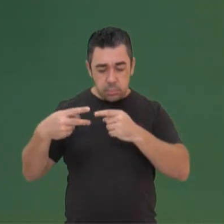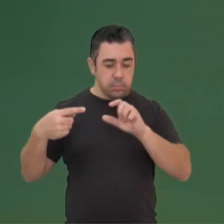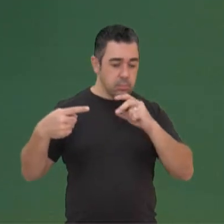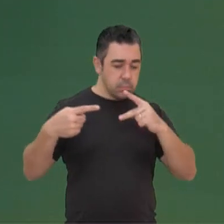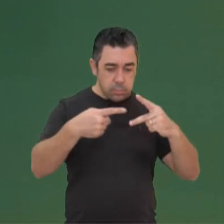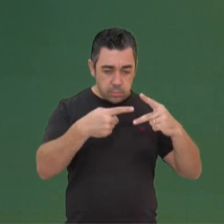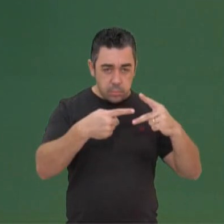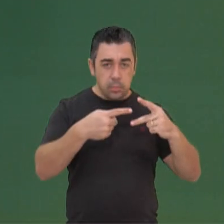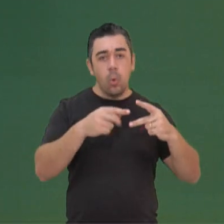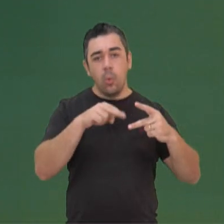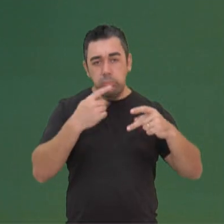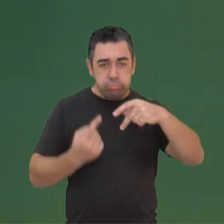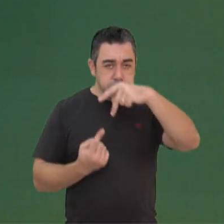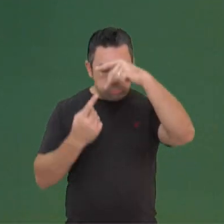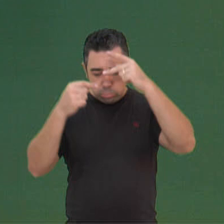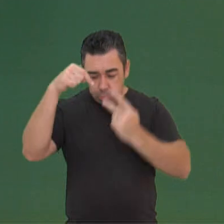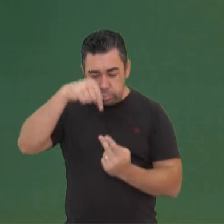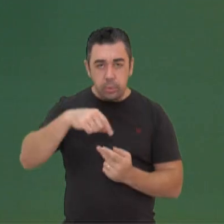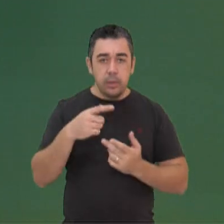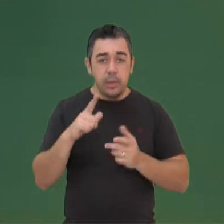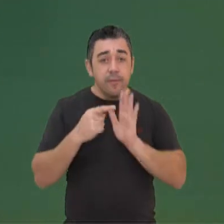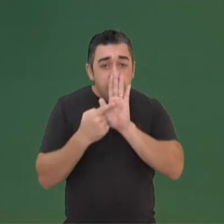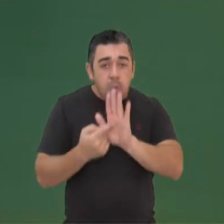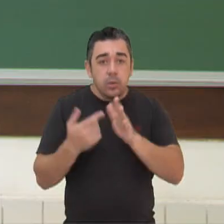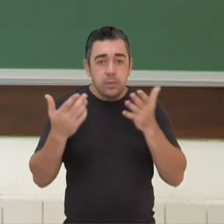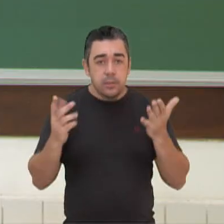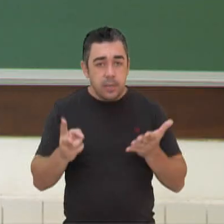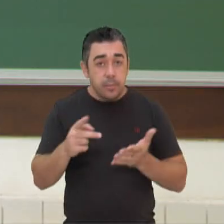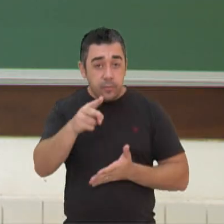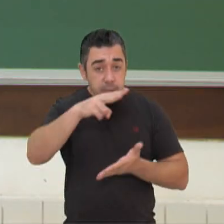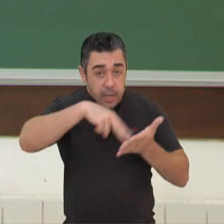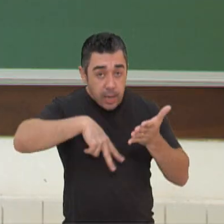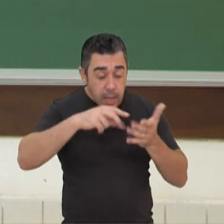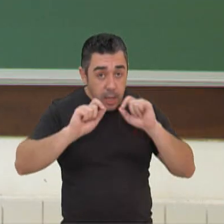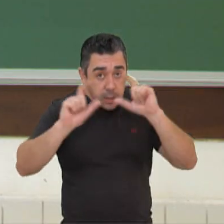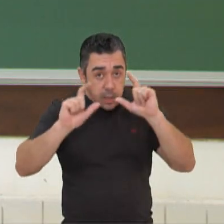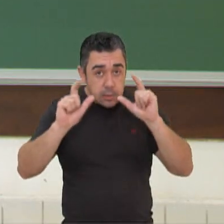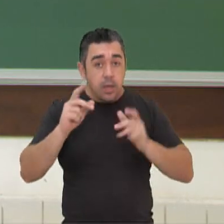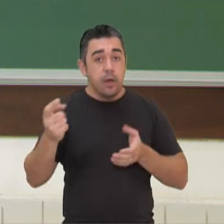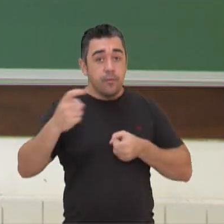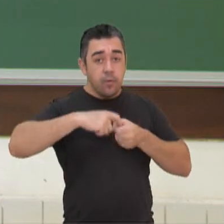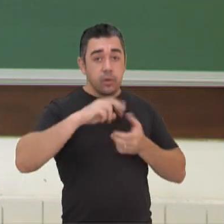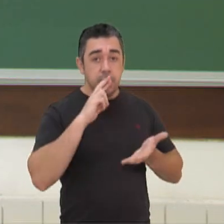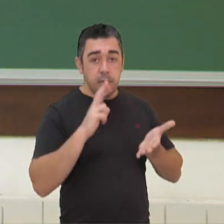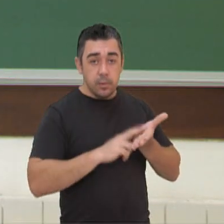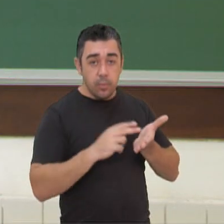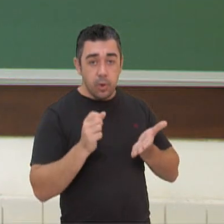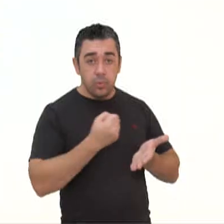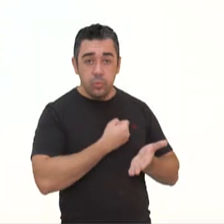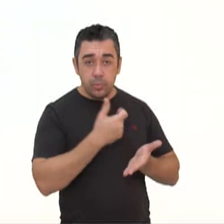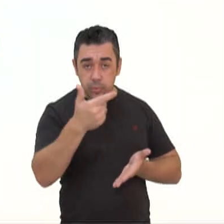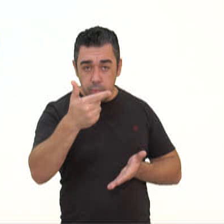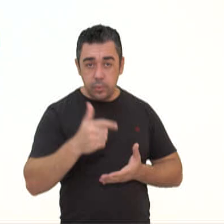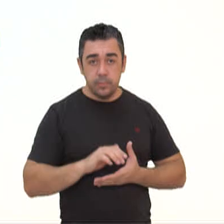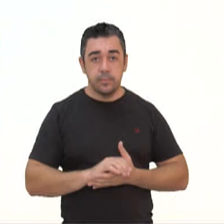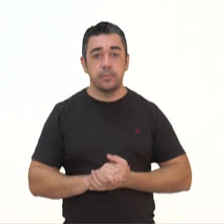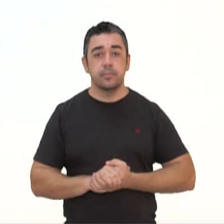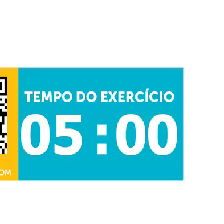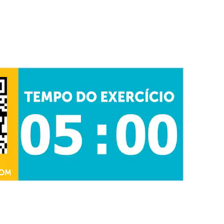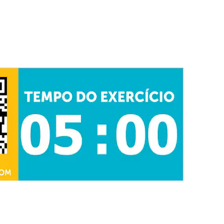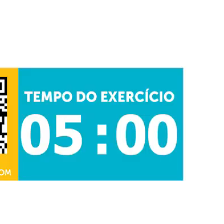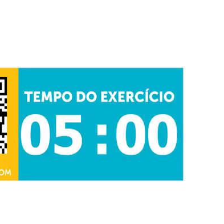vem aquela grandeza física. Então, faz lá uma leitura atenta e daqui a pouquinho eu volto a responder com vocês aqui o exercício número 2.